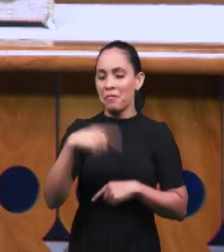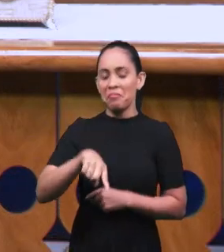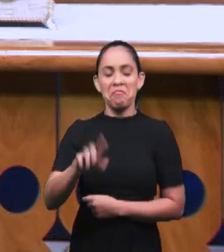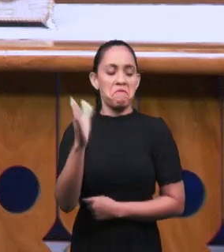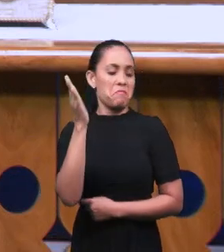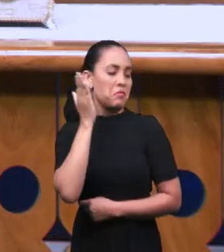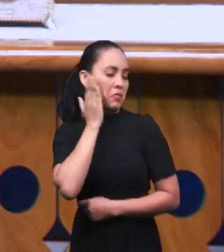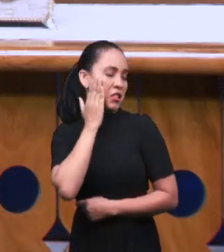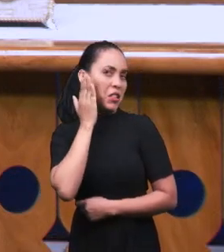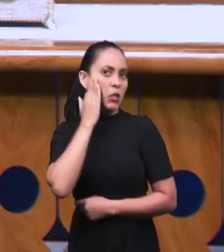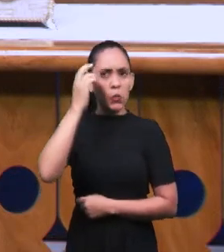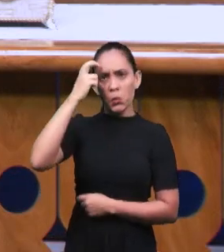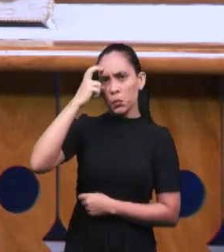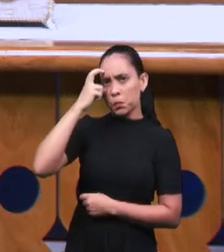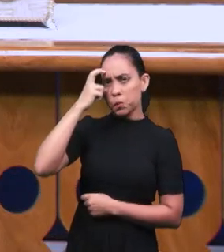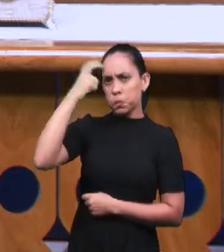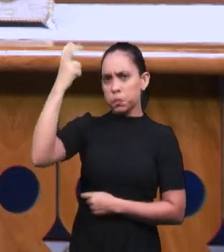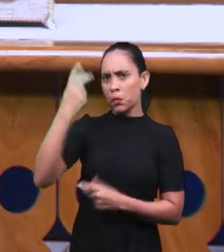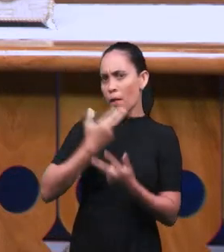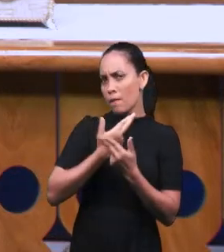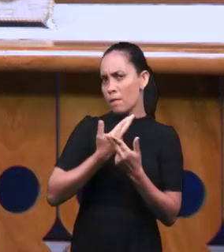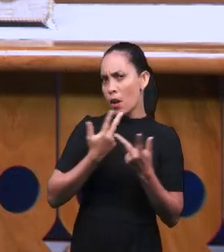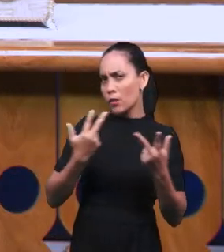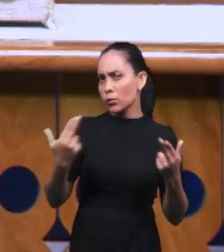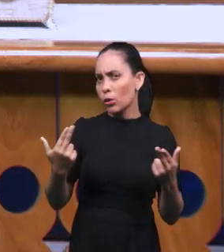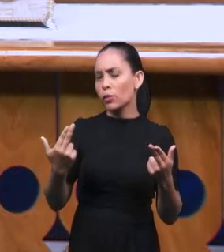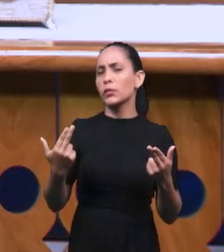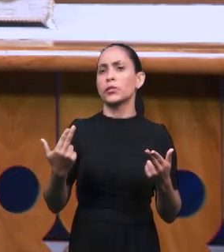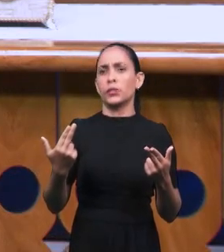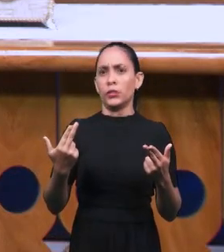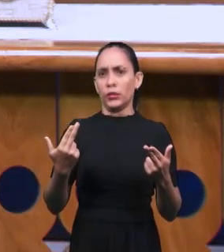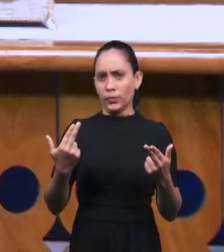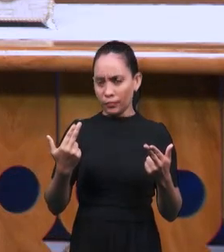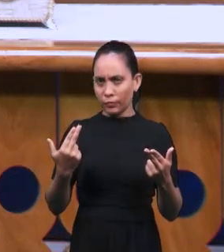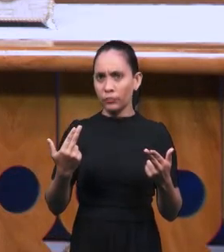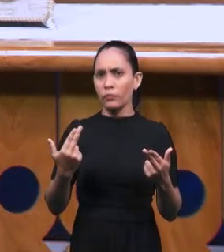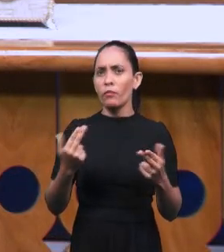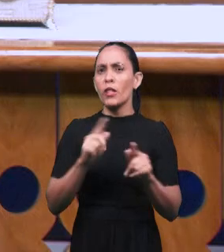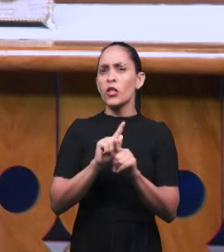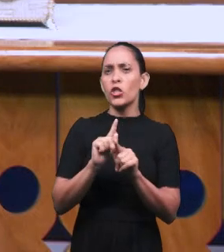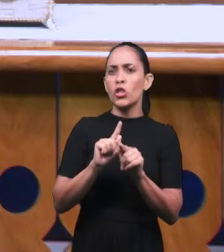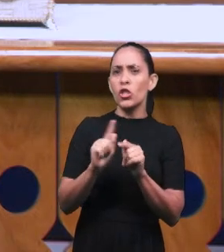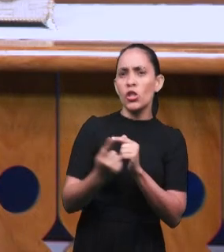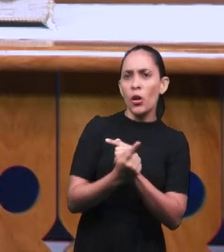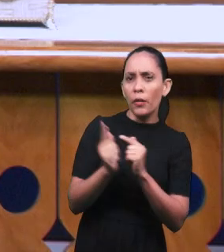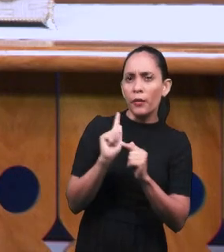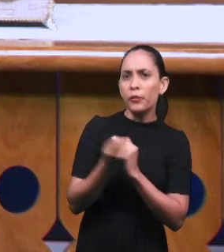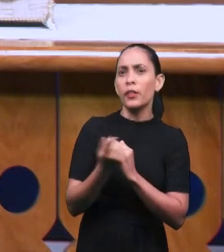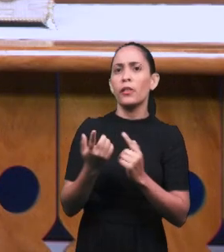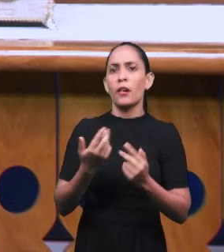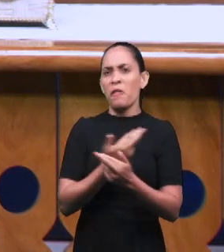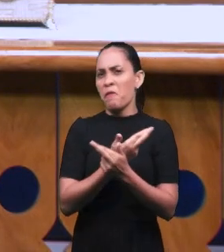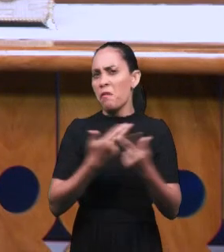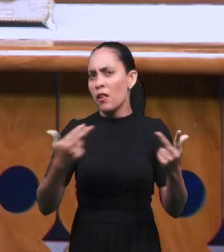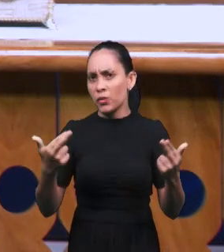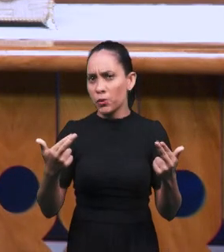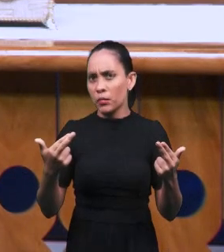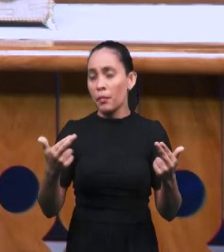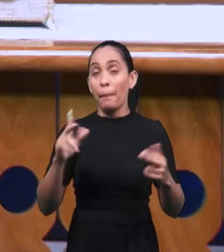entendido em muita coisa, em geografia, arqueologia, está tudo bem. Agora, o que importa